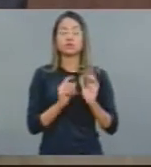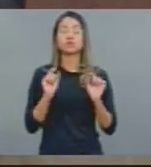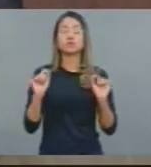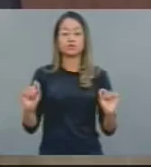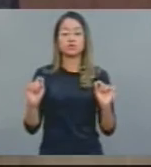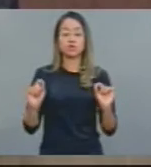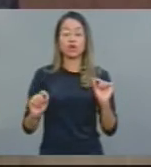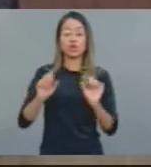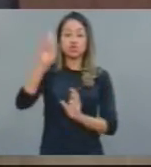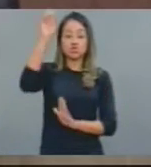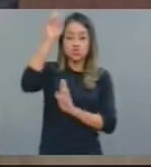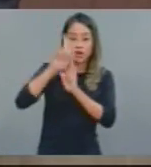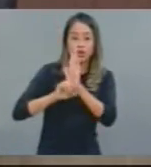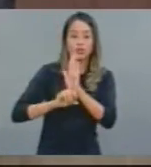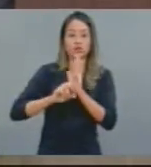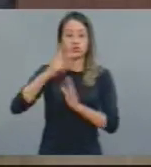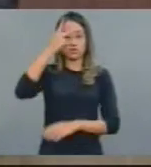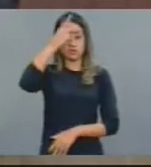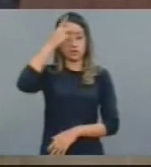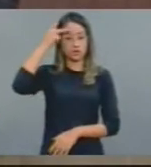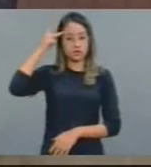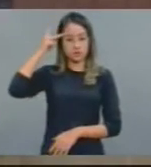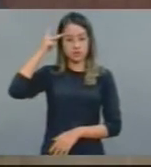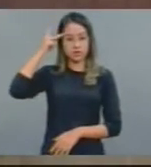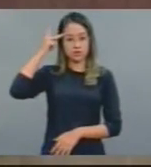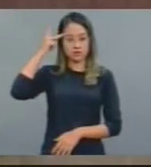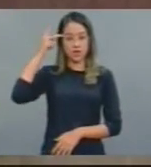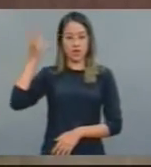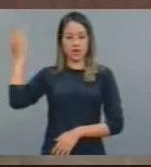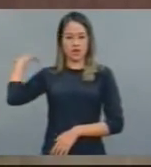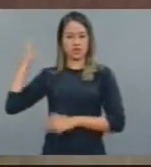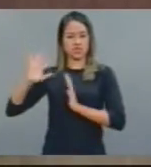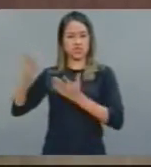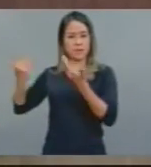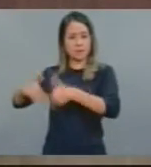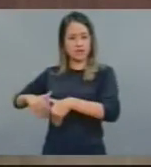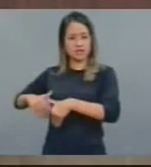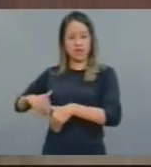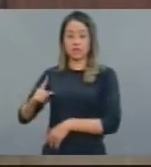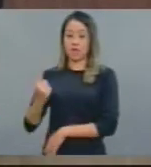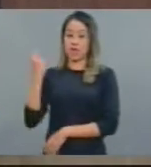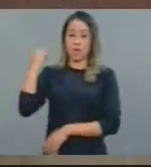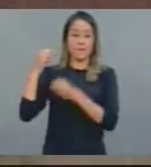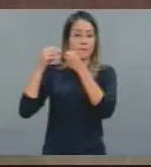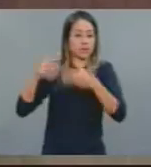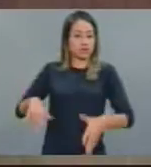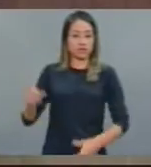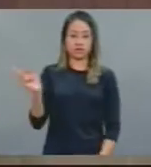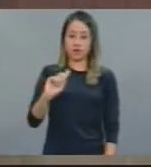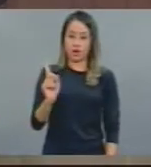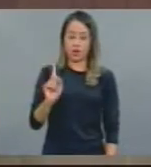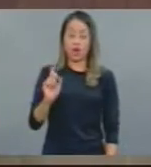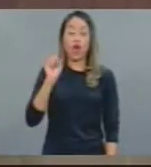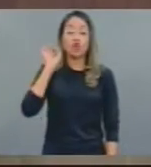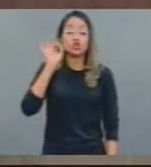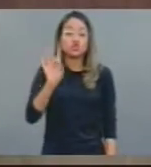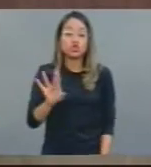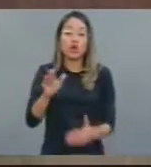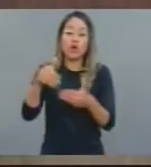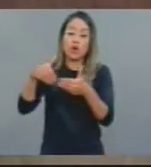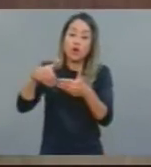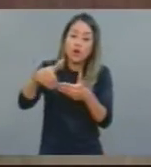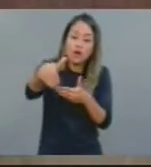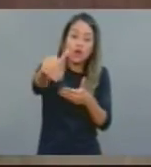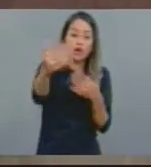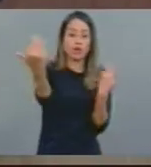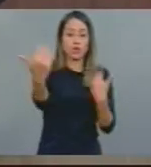direitos dos servidores que entraram antes da emenda constitucional 41 em relação à aposentadoria se dê com base